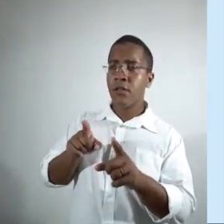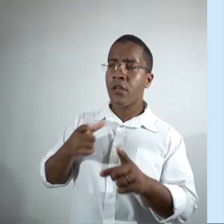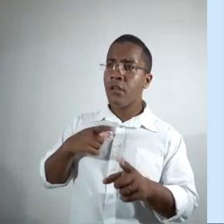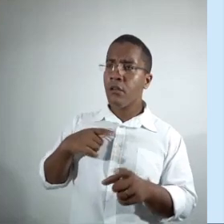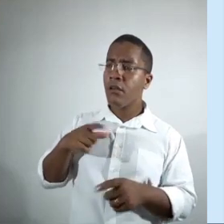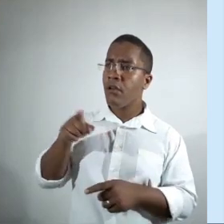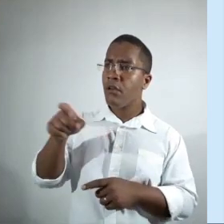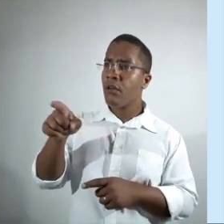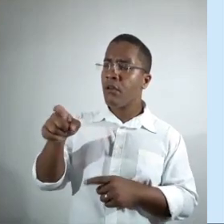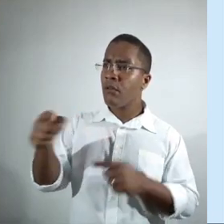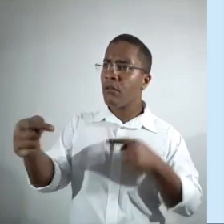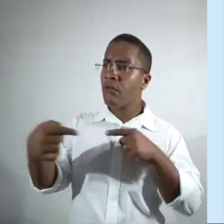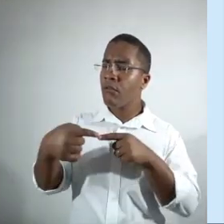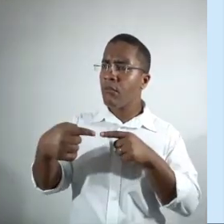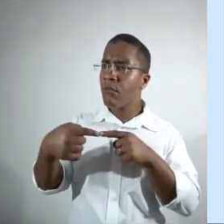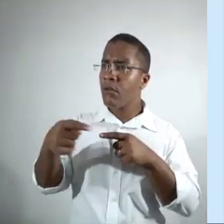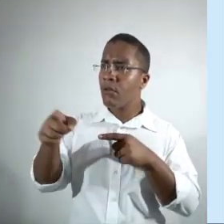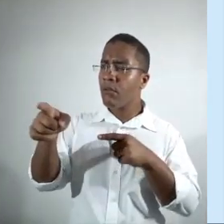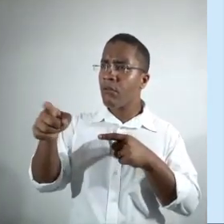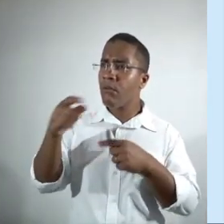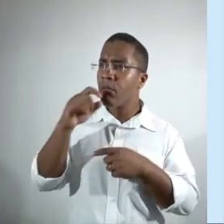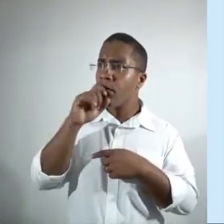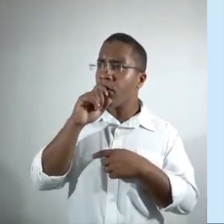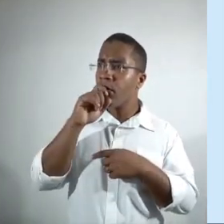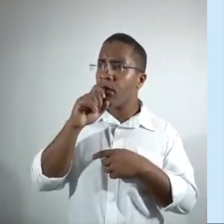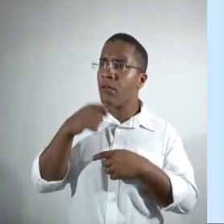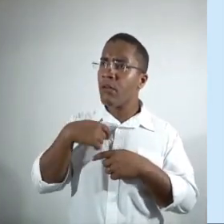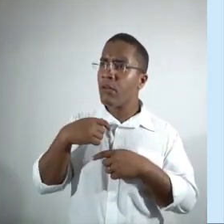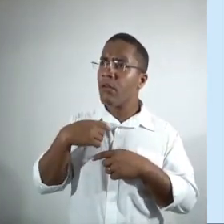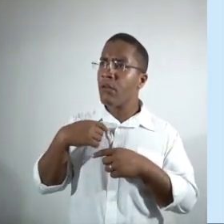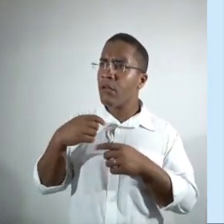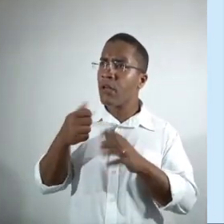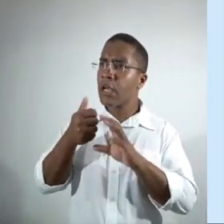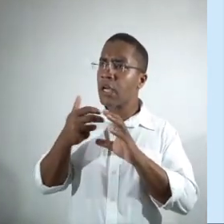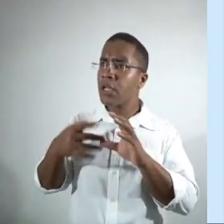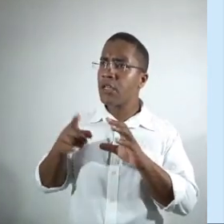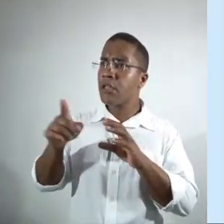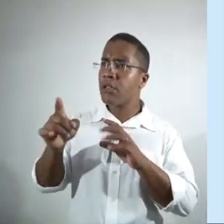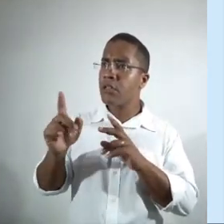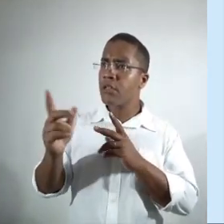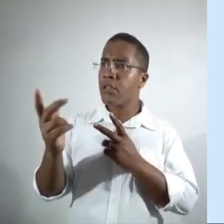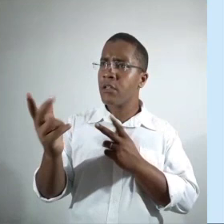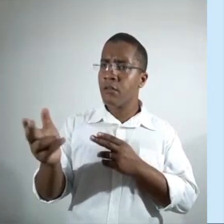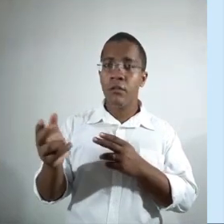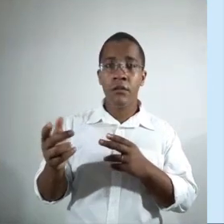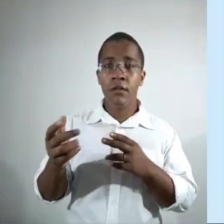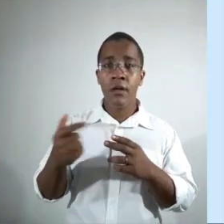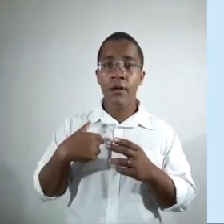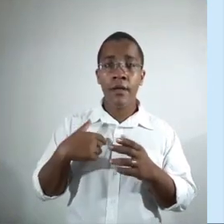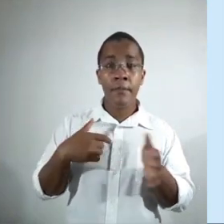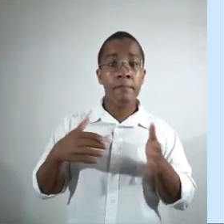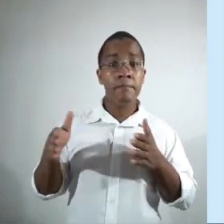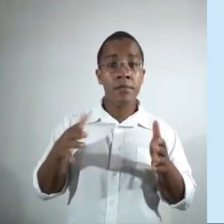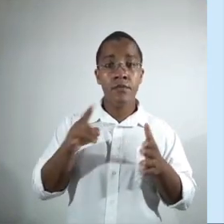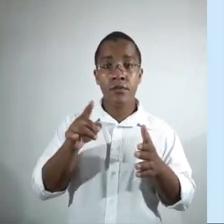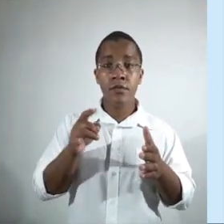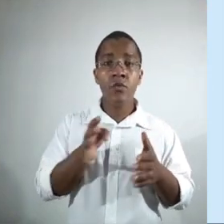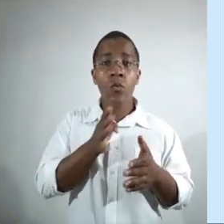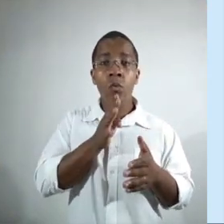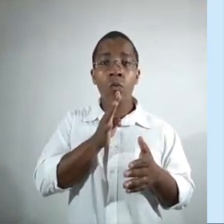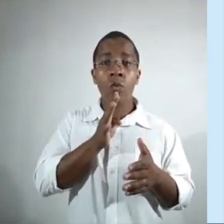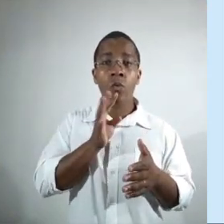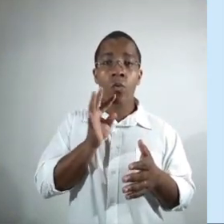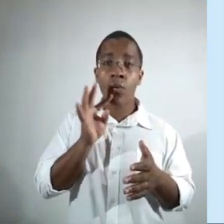com elas, certo? É a fase em que você vai conhecer, você vai se transformar, você vai